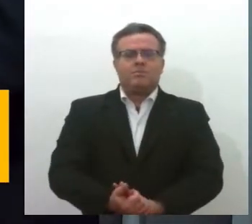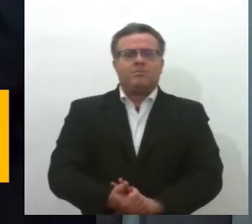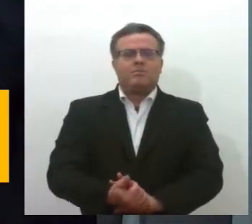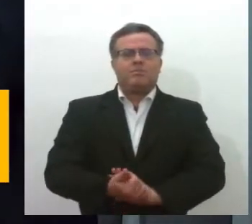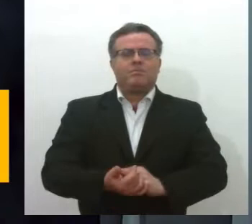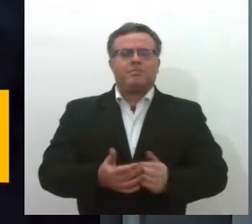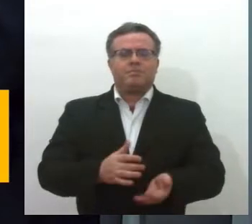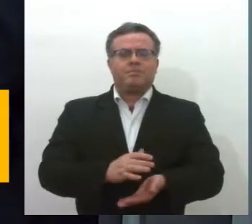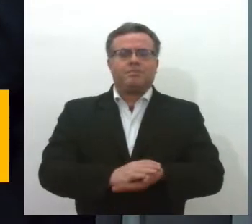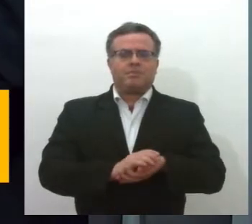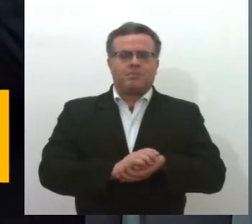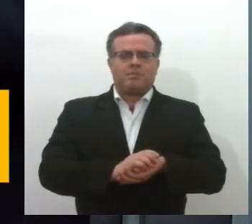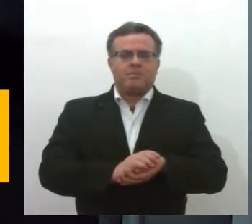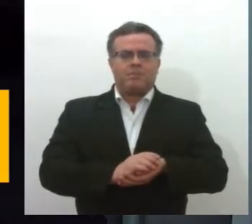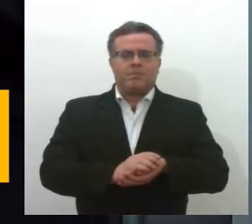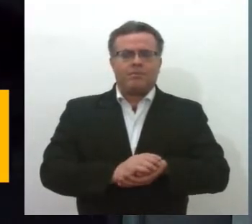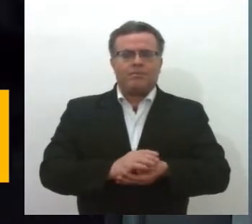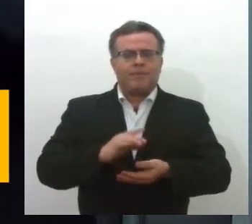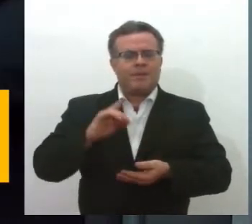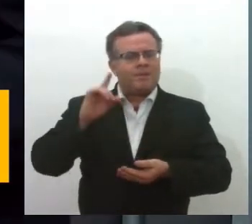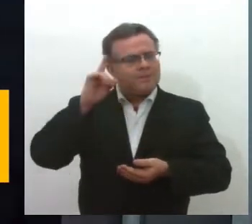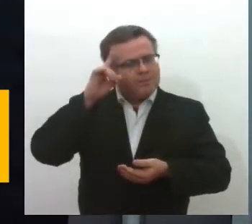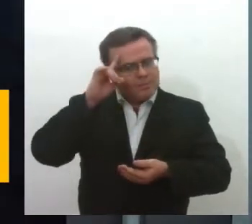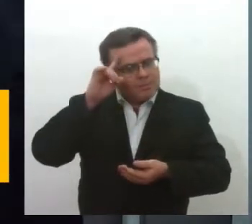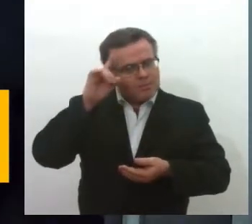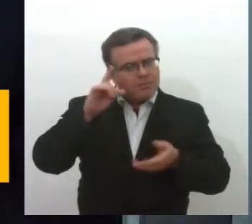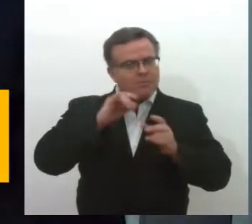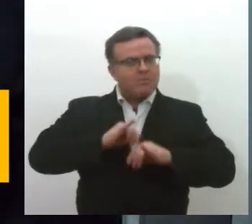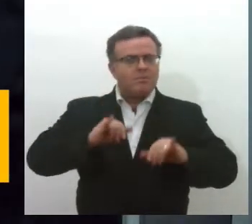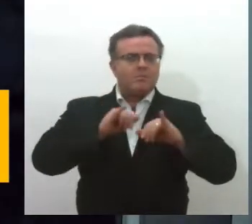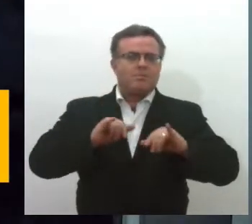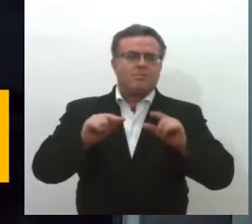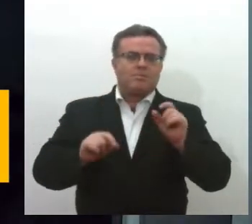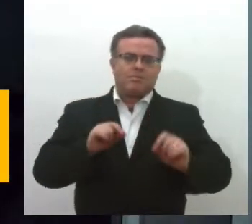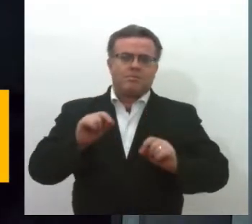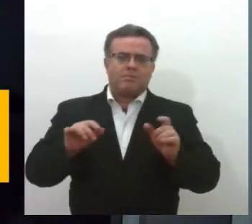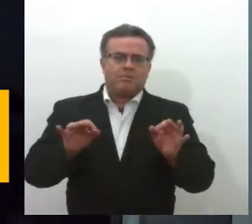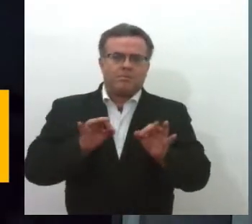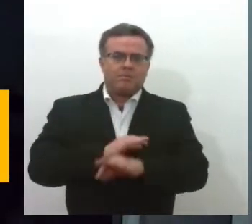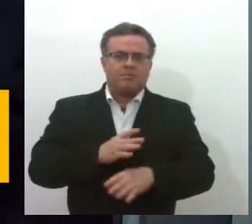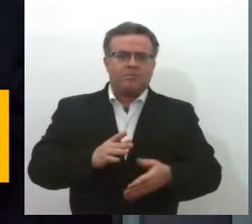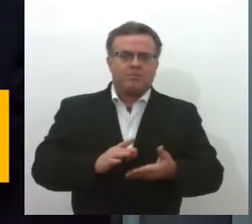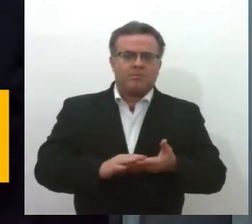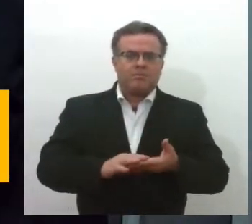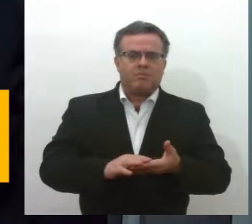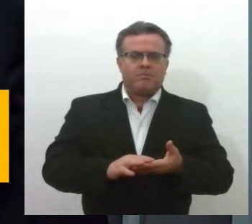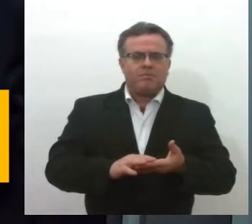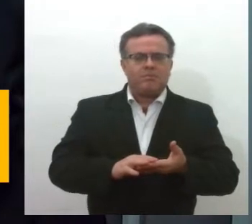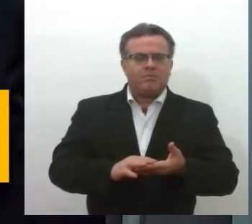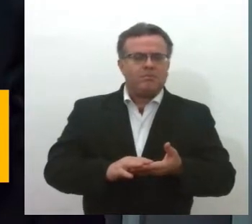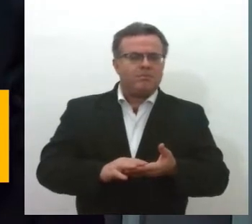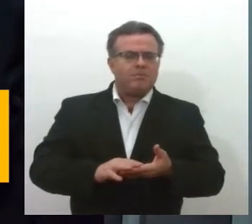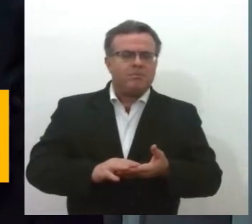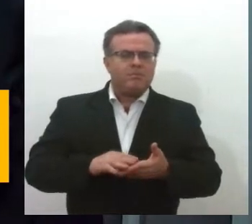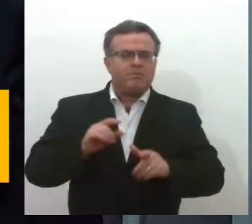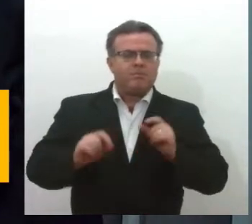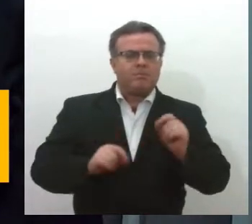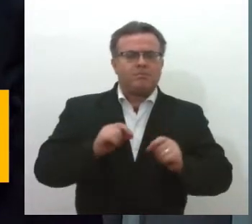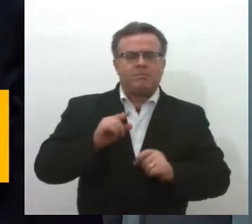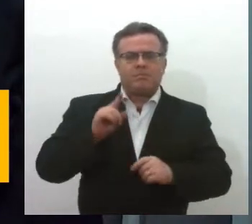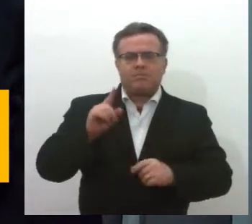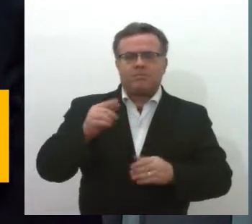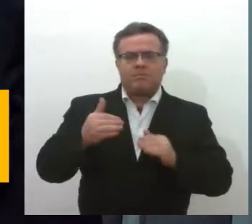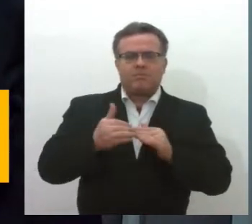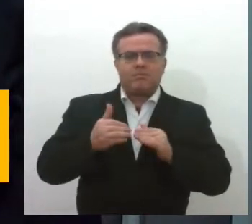precisam denunciar esses casos para que esses autores sejam punidos, não é isso? Sim, concordo com você. Nós temos